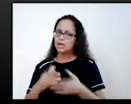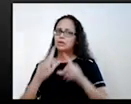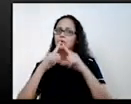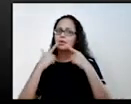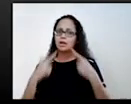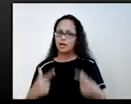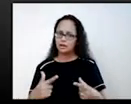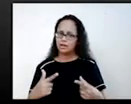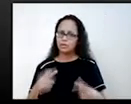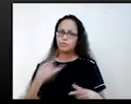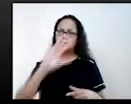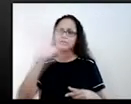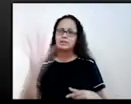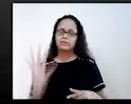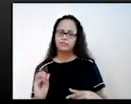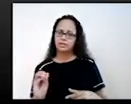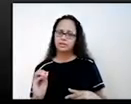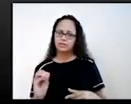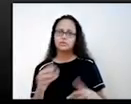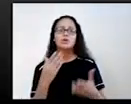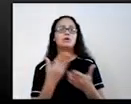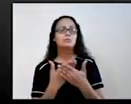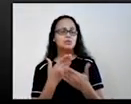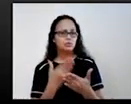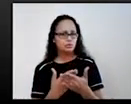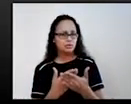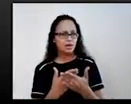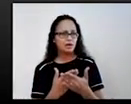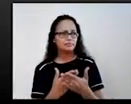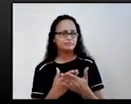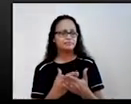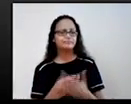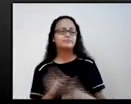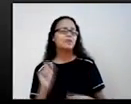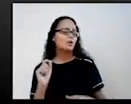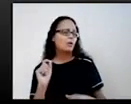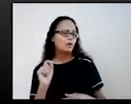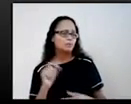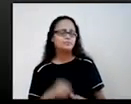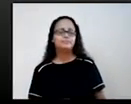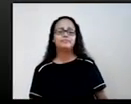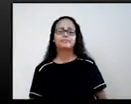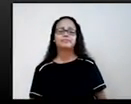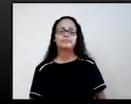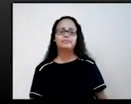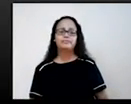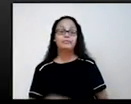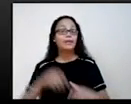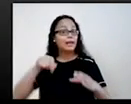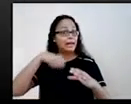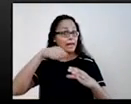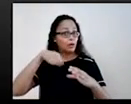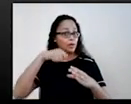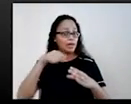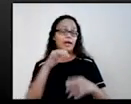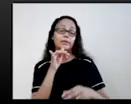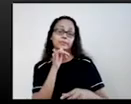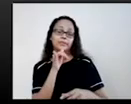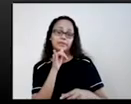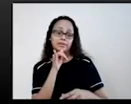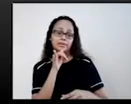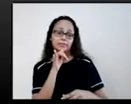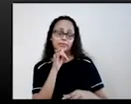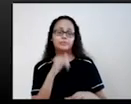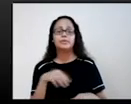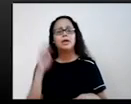africanas. Vamos estudar um pouquinho então quais palavras seriam essas? Na culinária, gente. Então, a